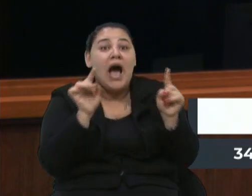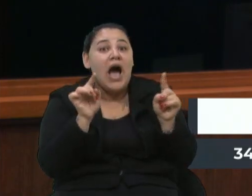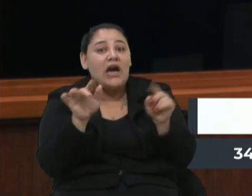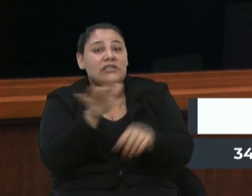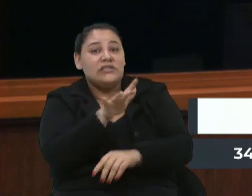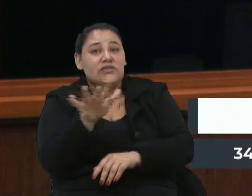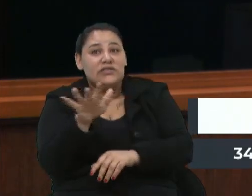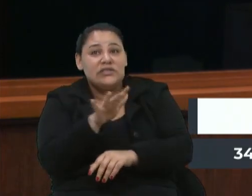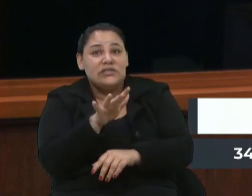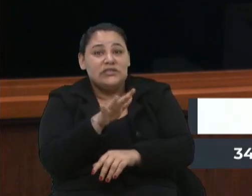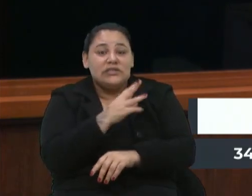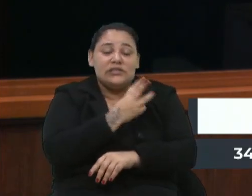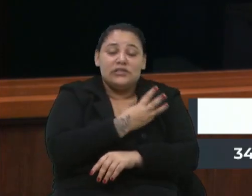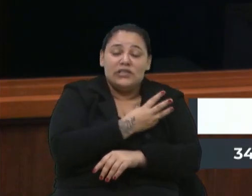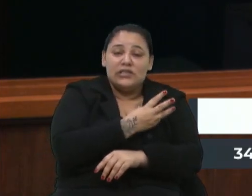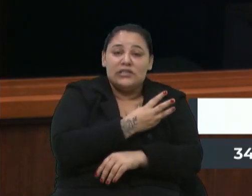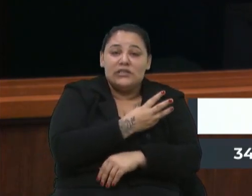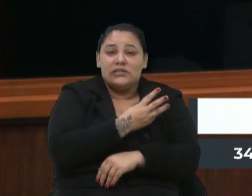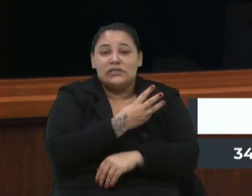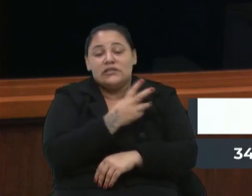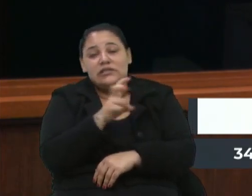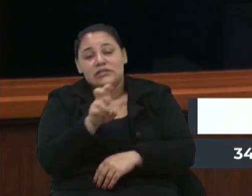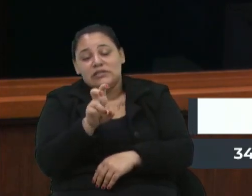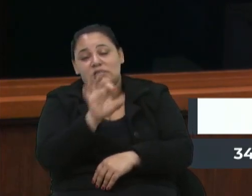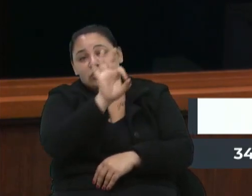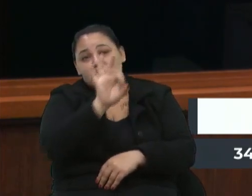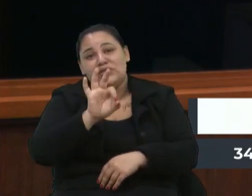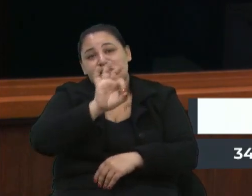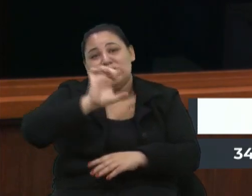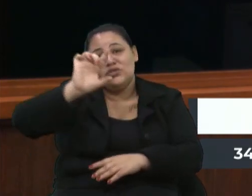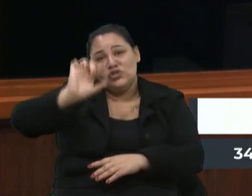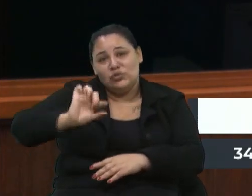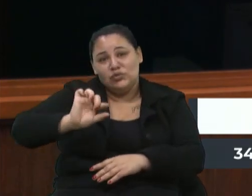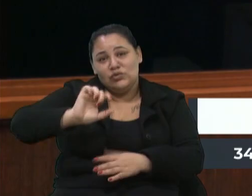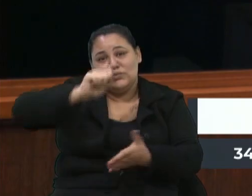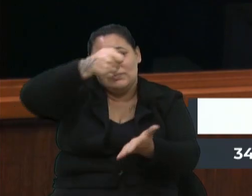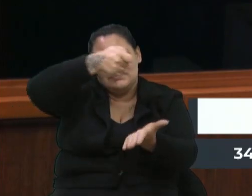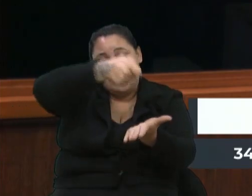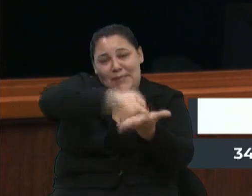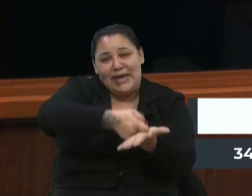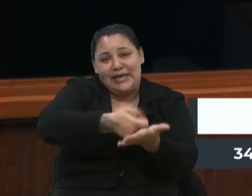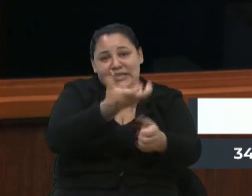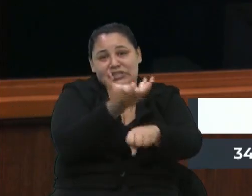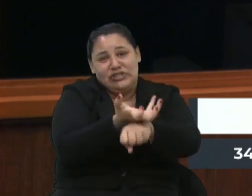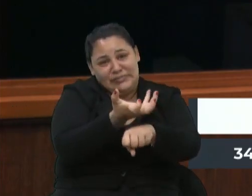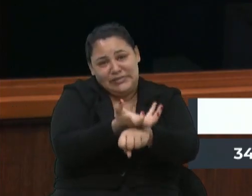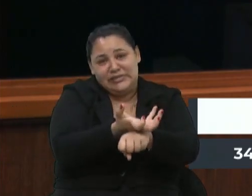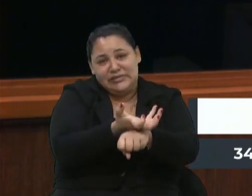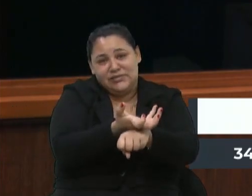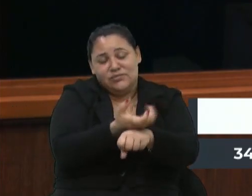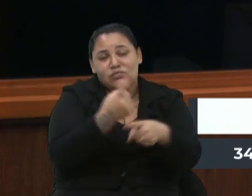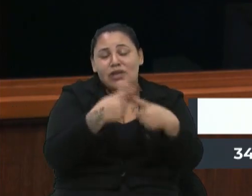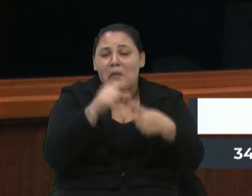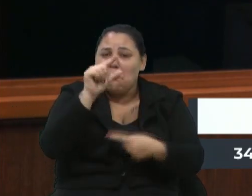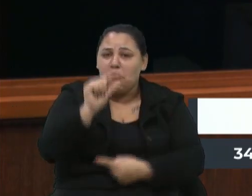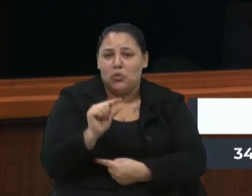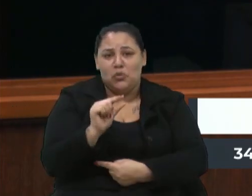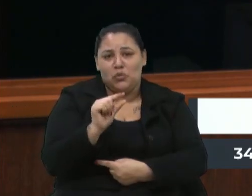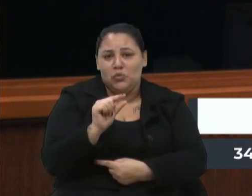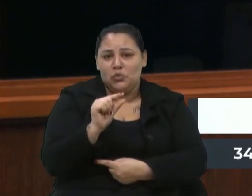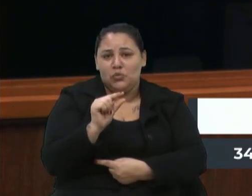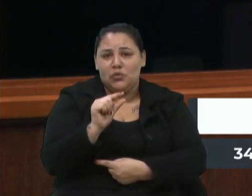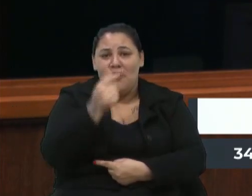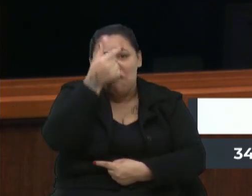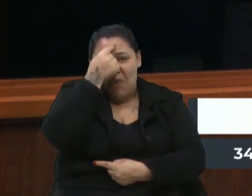é 3%, 5% de diminuição no valor da mensalidade, o que é muito pouco,